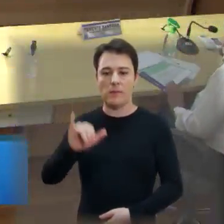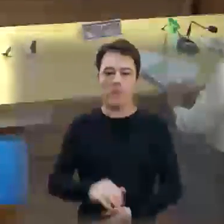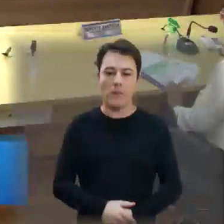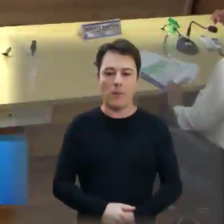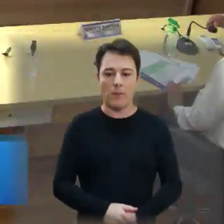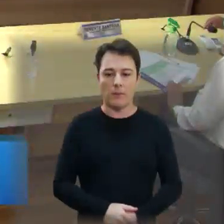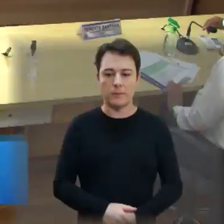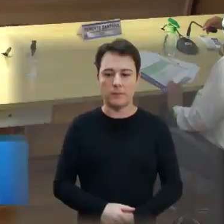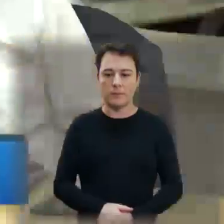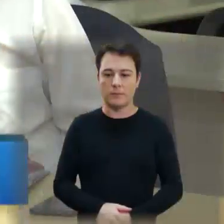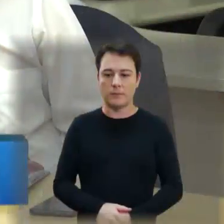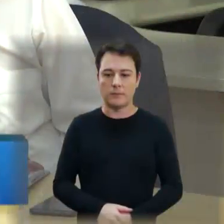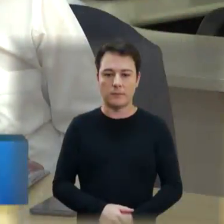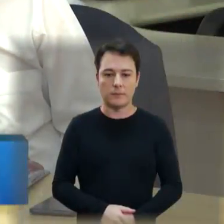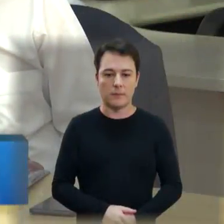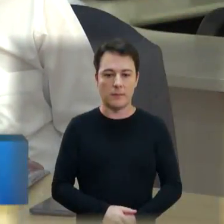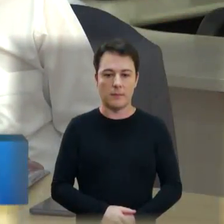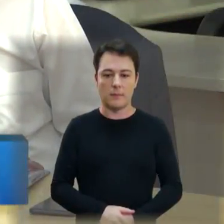Rapadão.